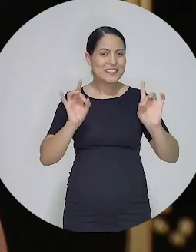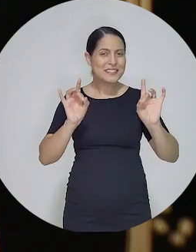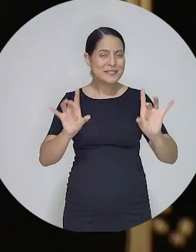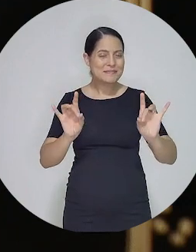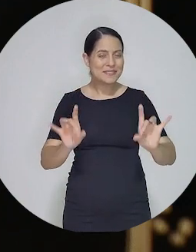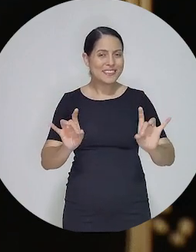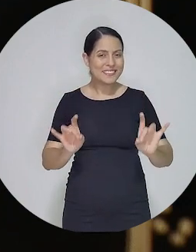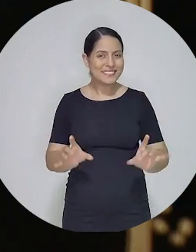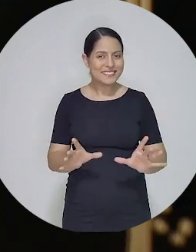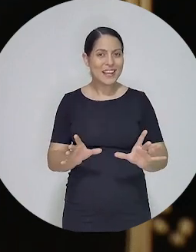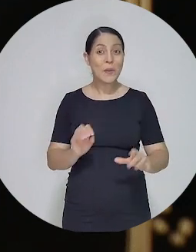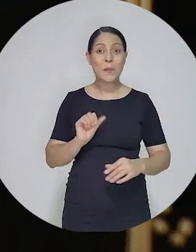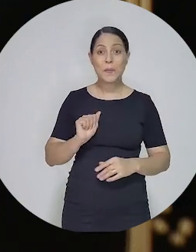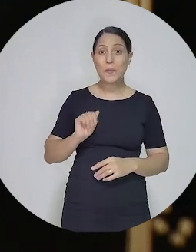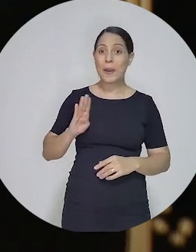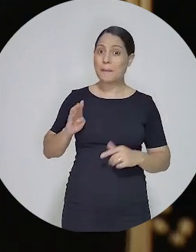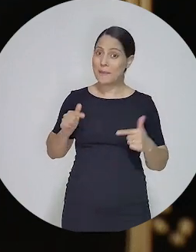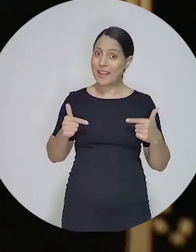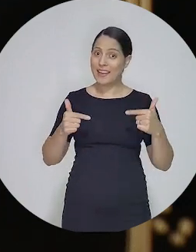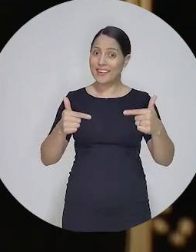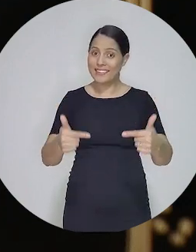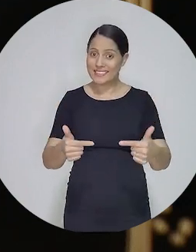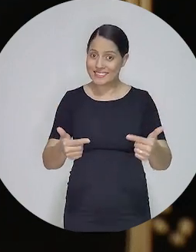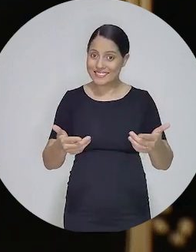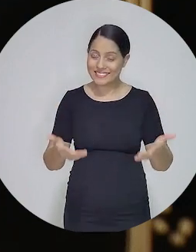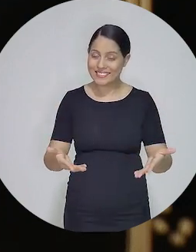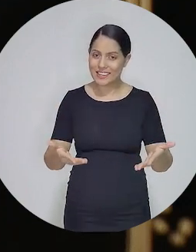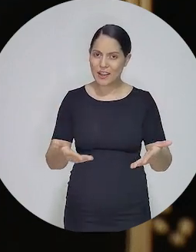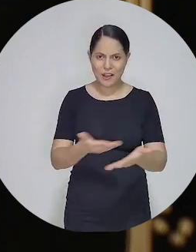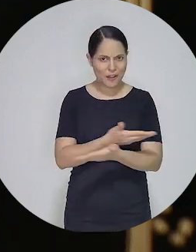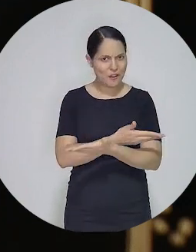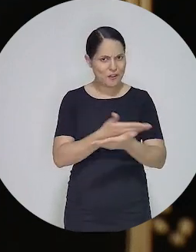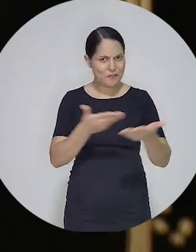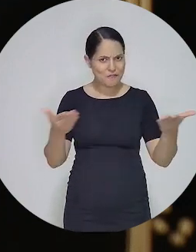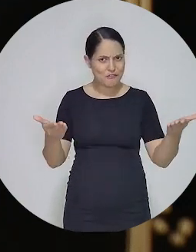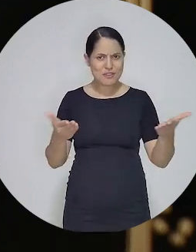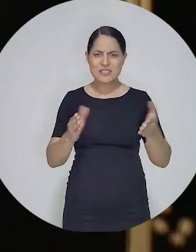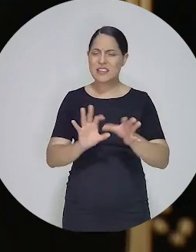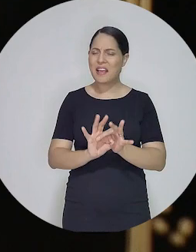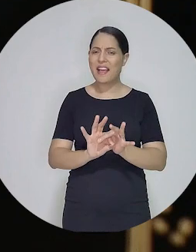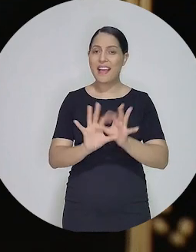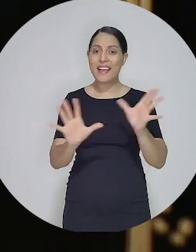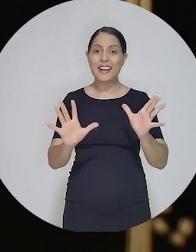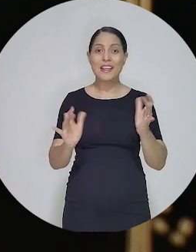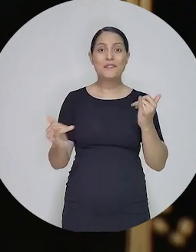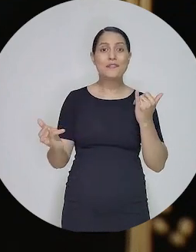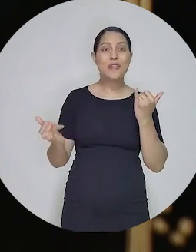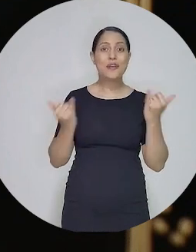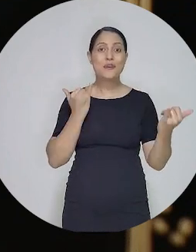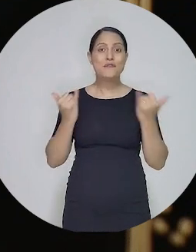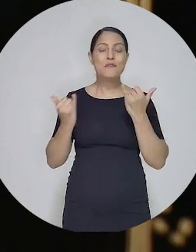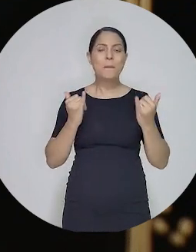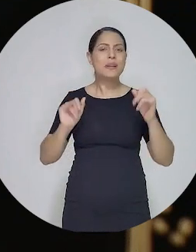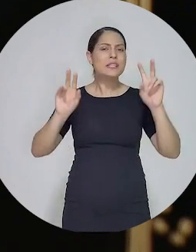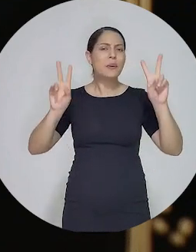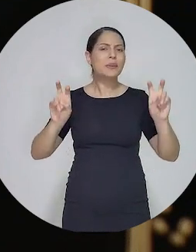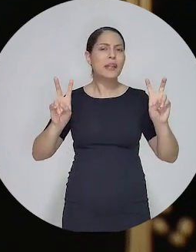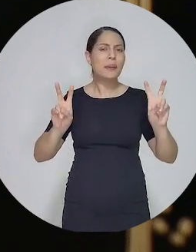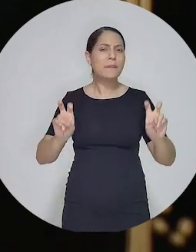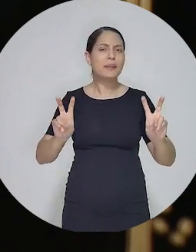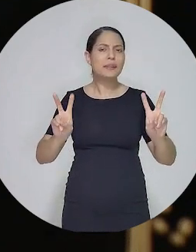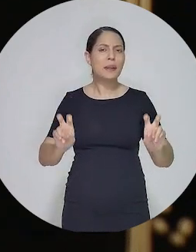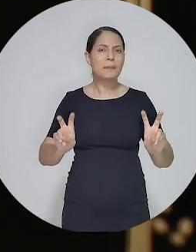um programa especial produzido pela Ordem dos Advogados do Brasil. Você também pode conferir os